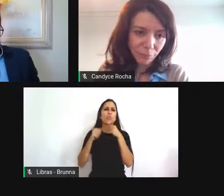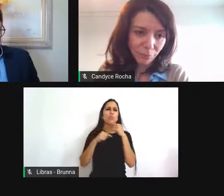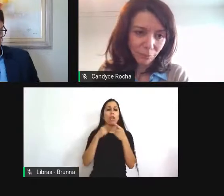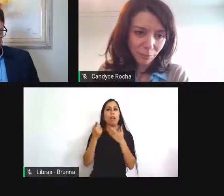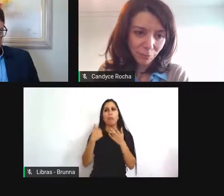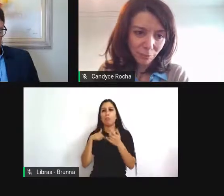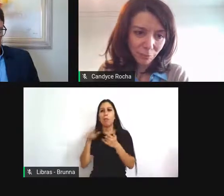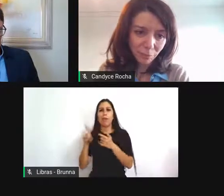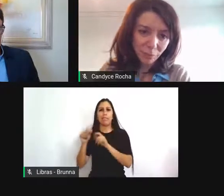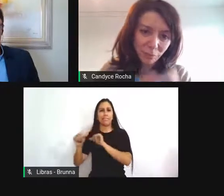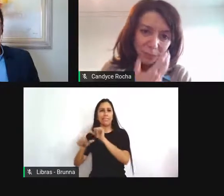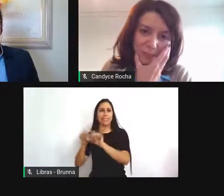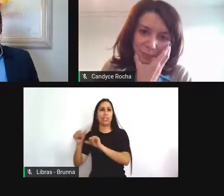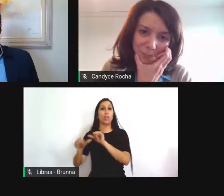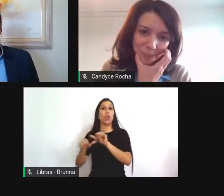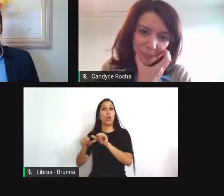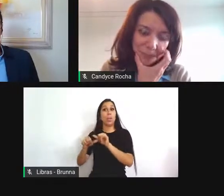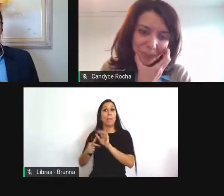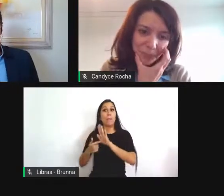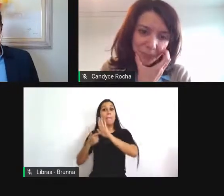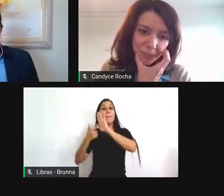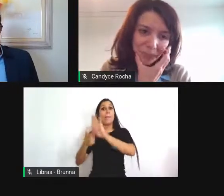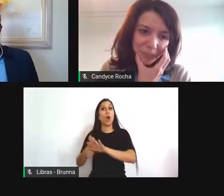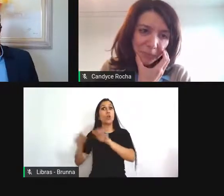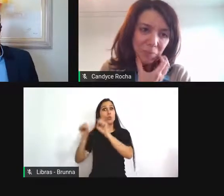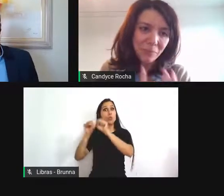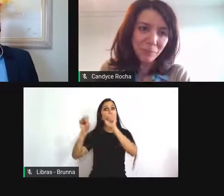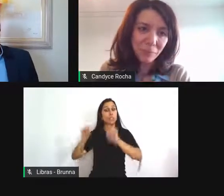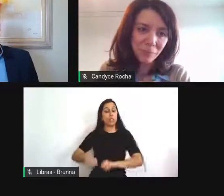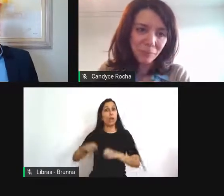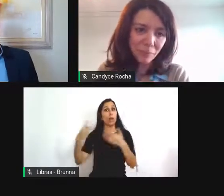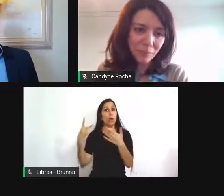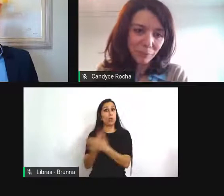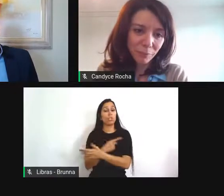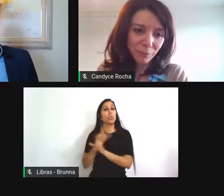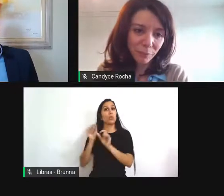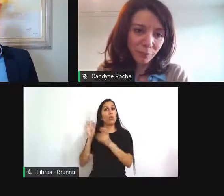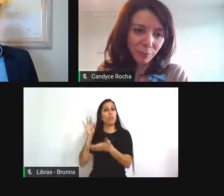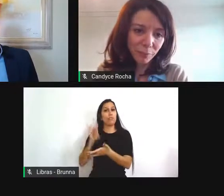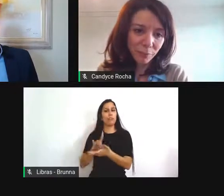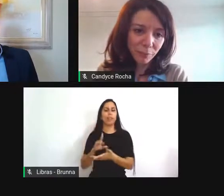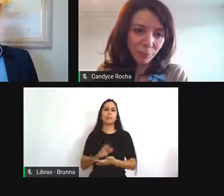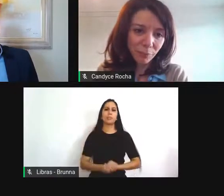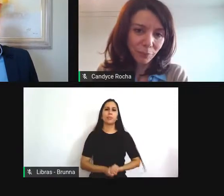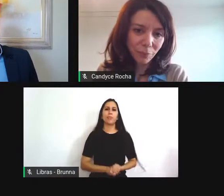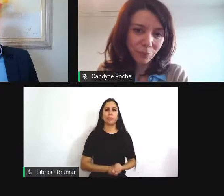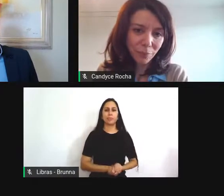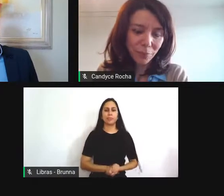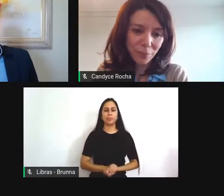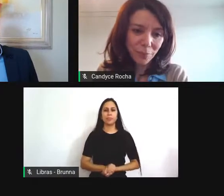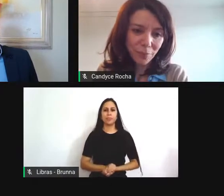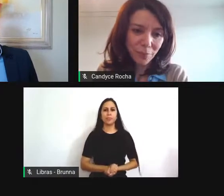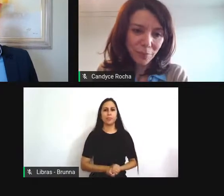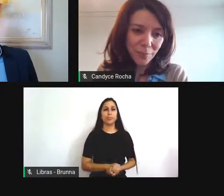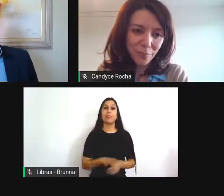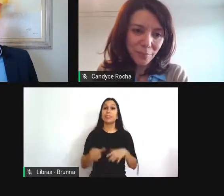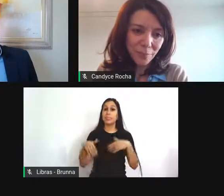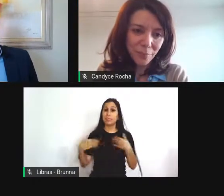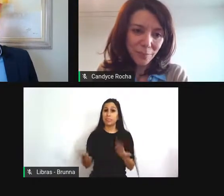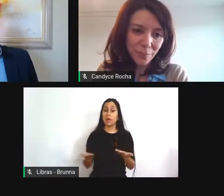e provo, e mostro o sistema funcionando e o que está acontecendo. Então, assim, essas